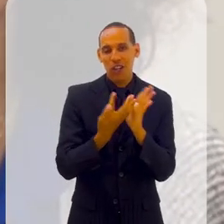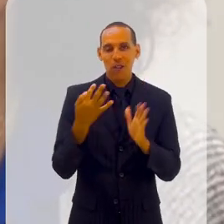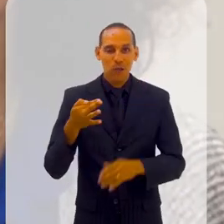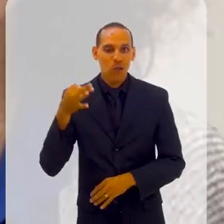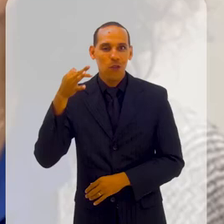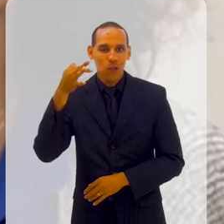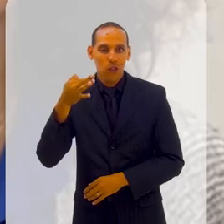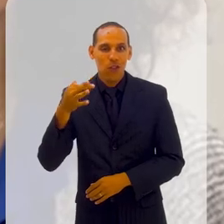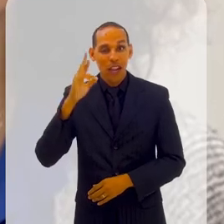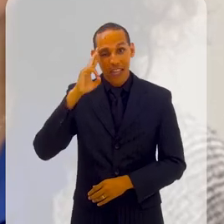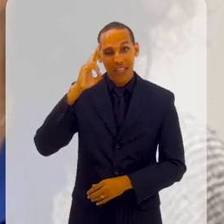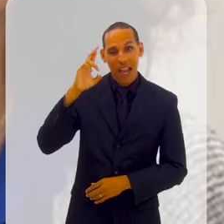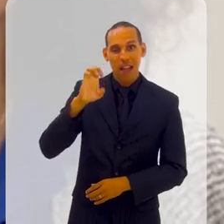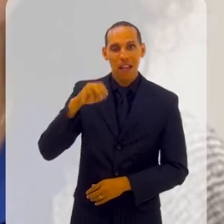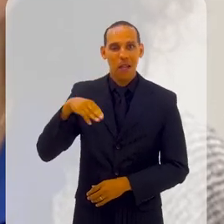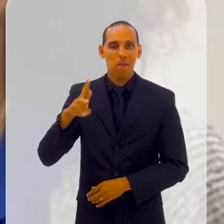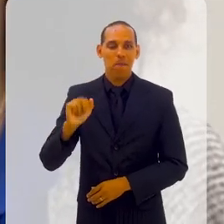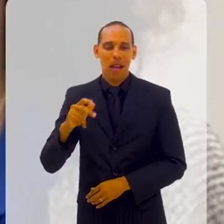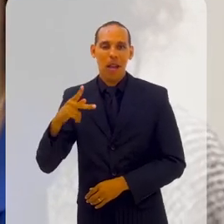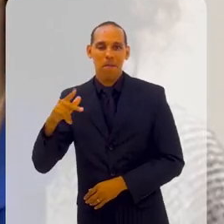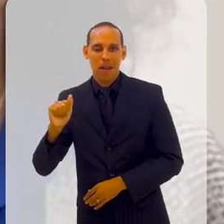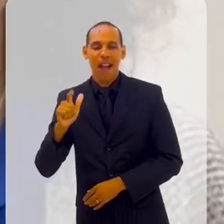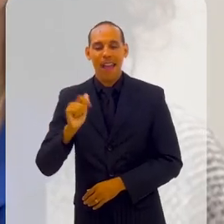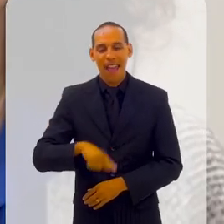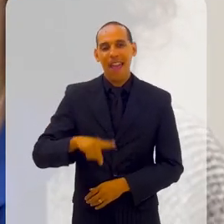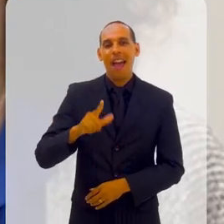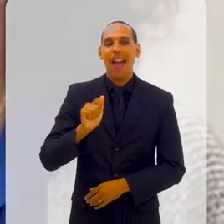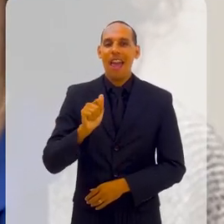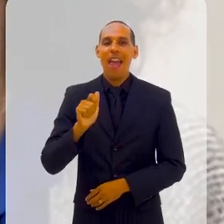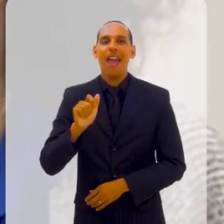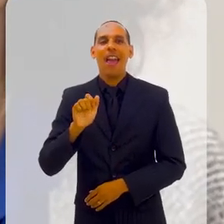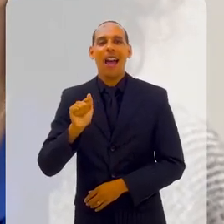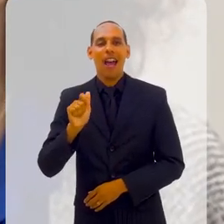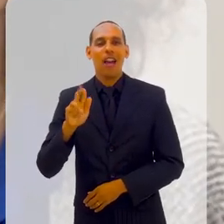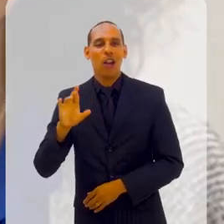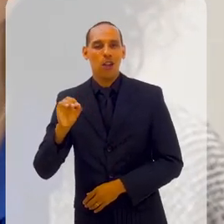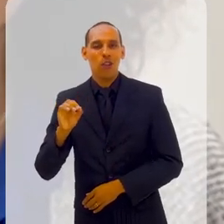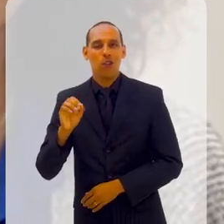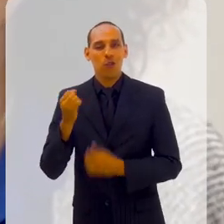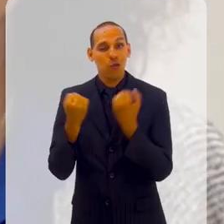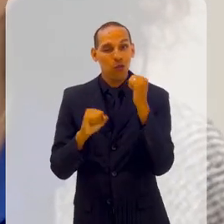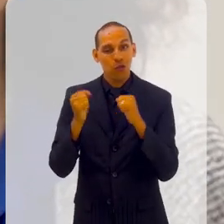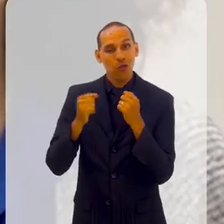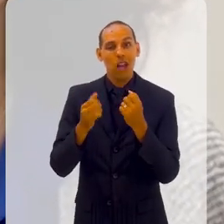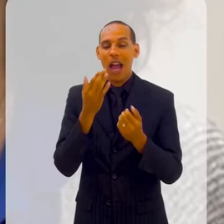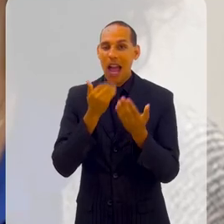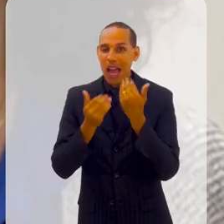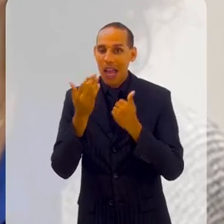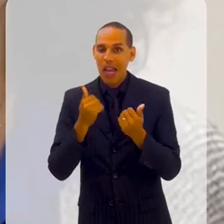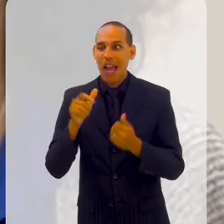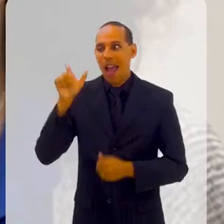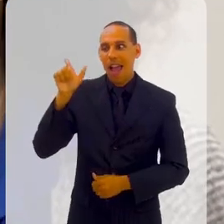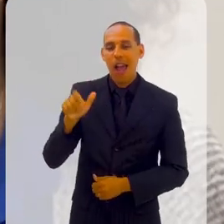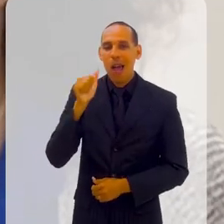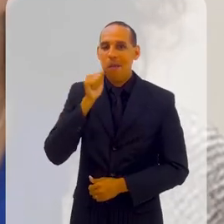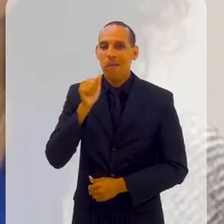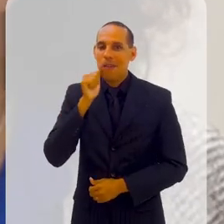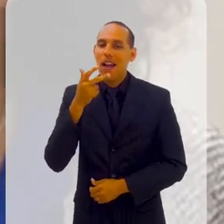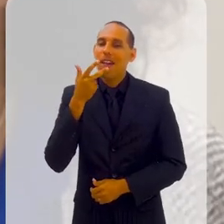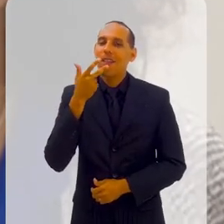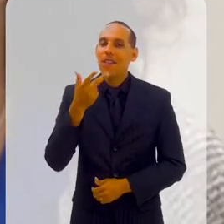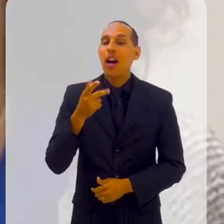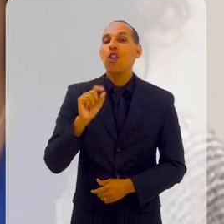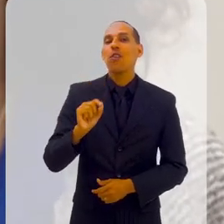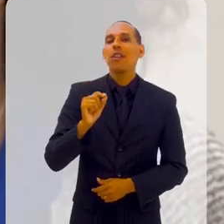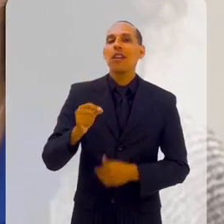23 de hoje a chefe geral da Embrapa Agro Indústria de Alimentos Edna Maria Moraes Oliveira fala sobre o papel da instituição